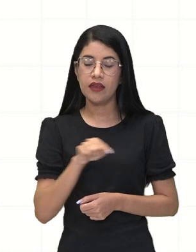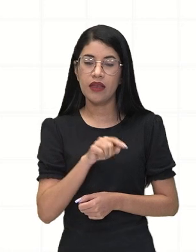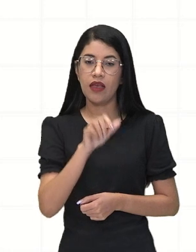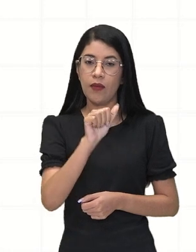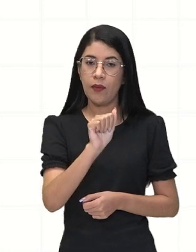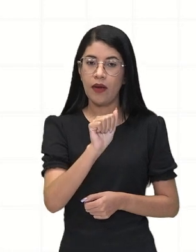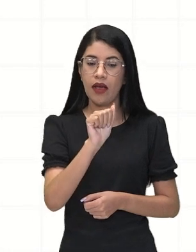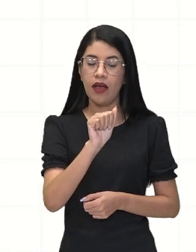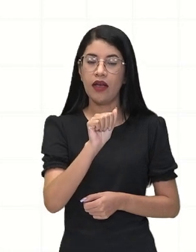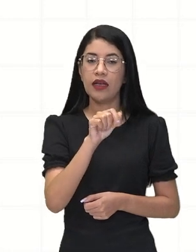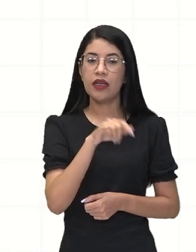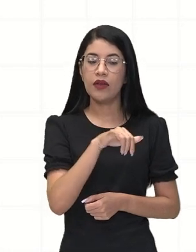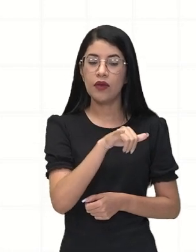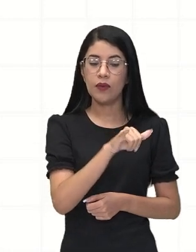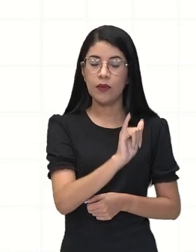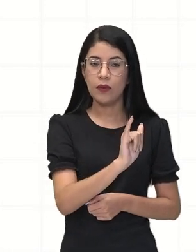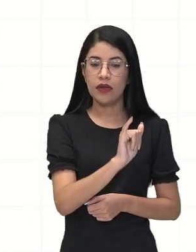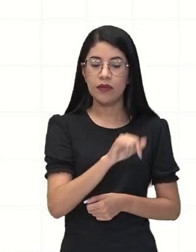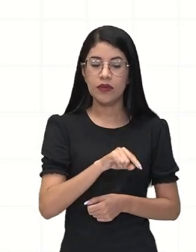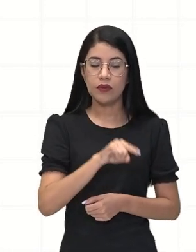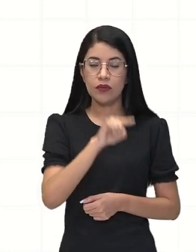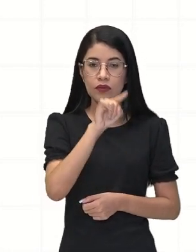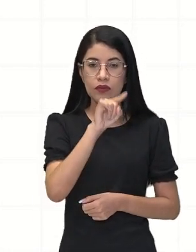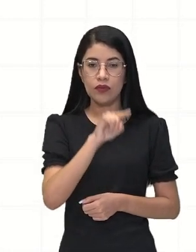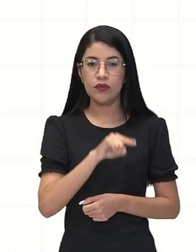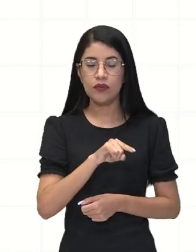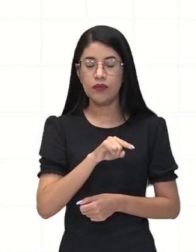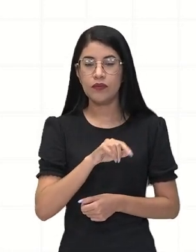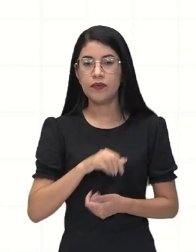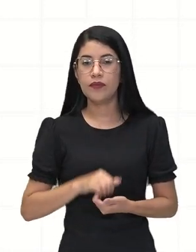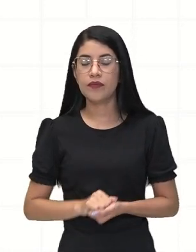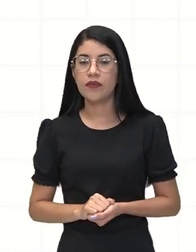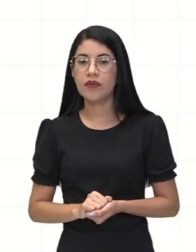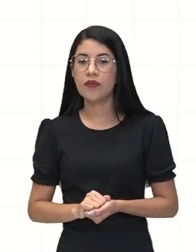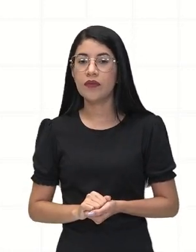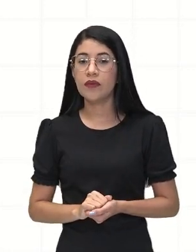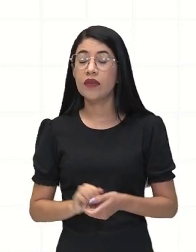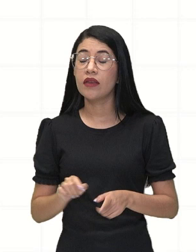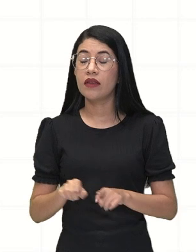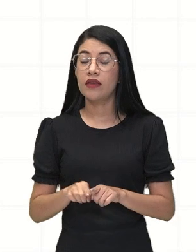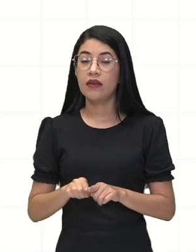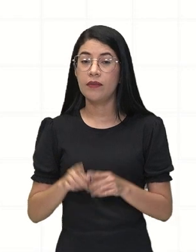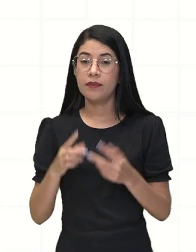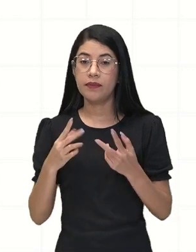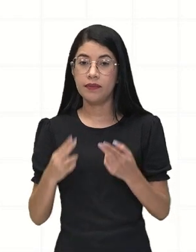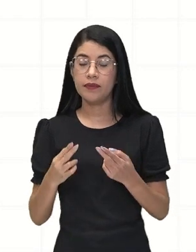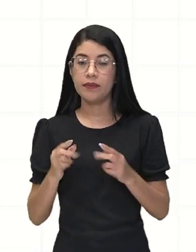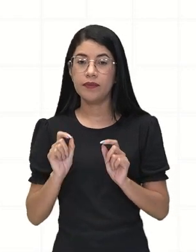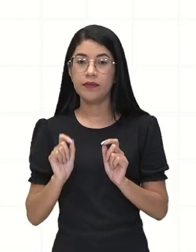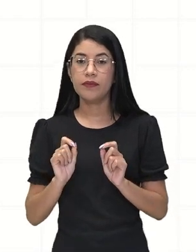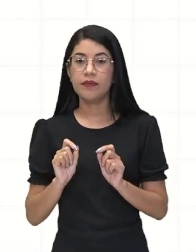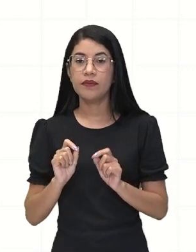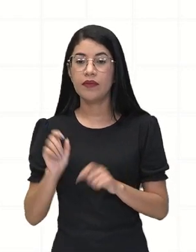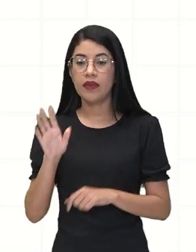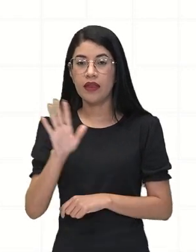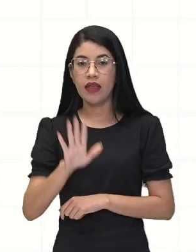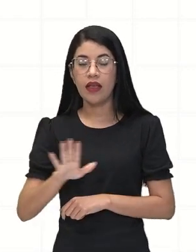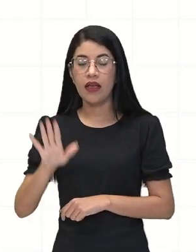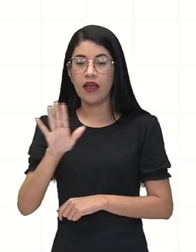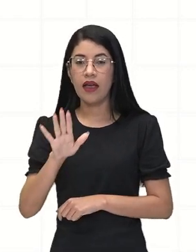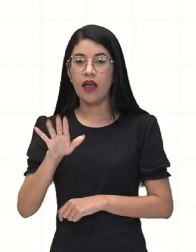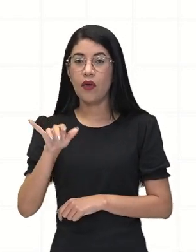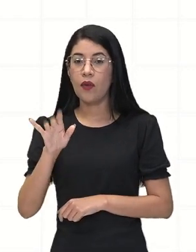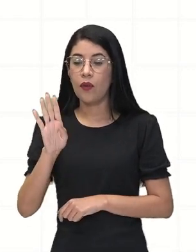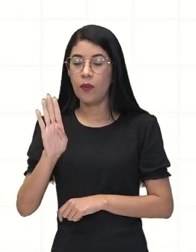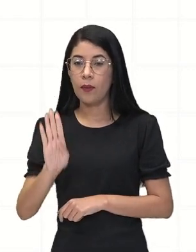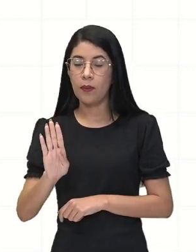A, vezes a altura Y. Da mesma forma, aqui nesse pedaço do B,